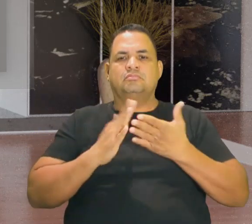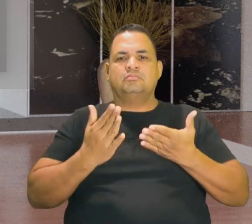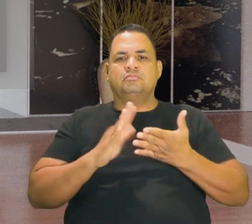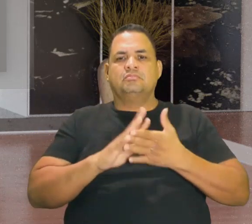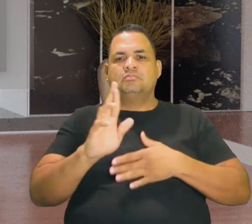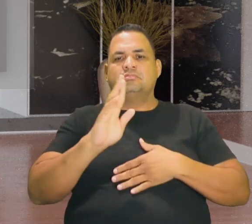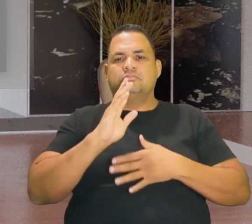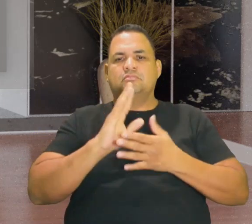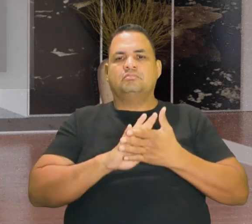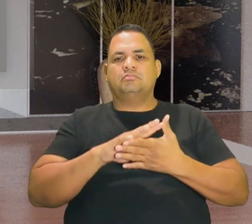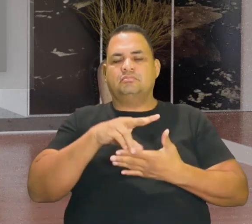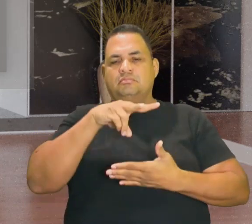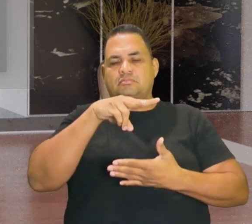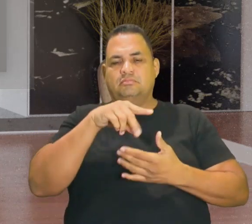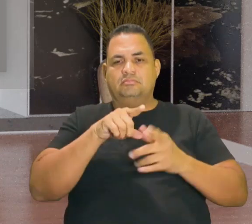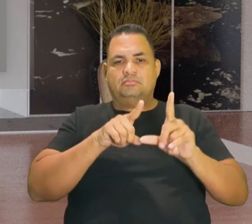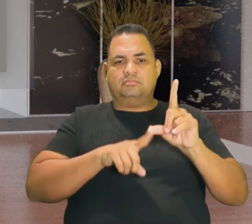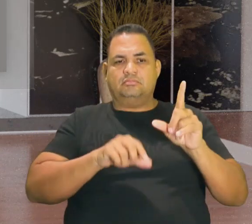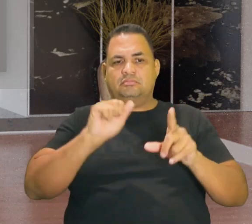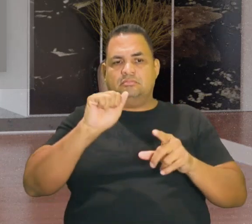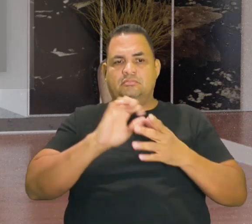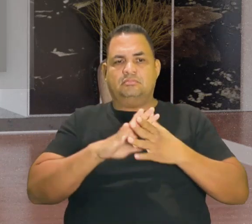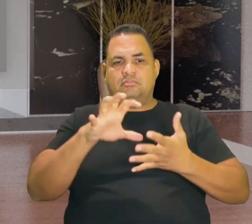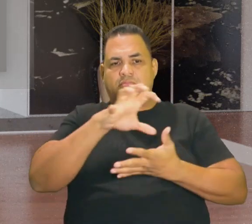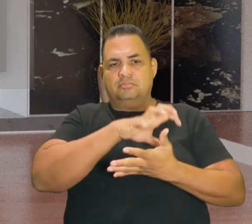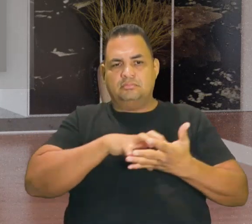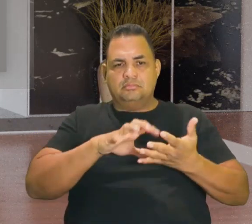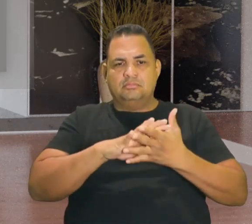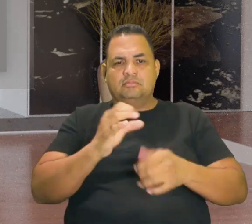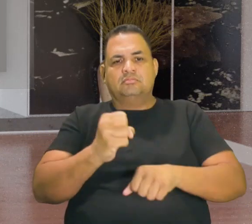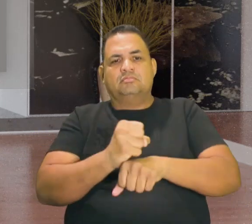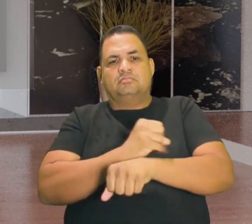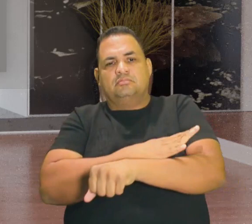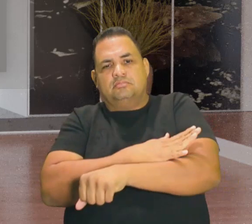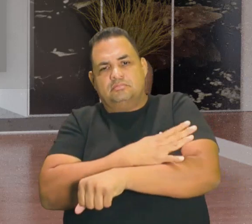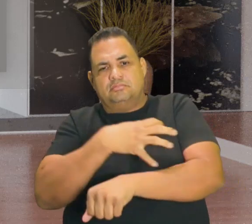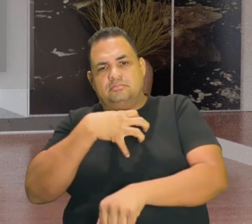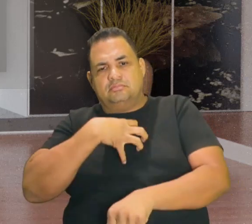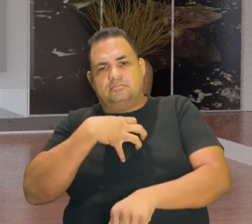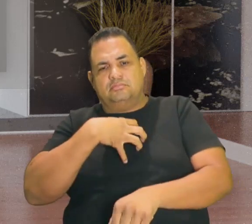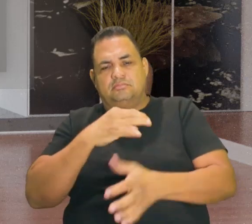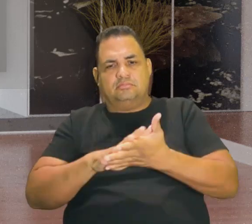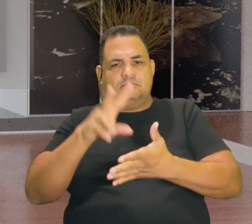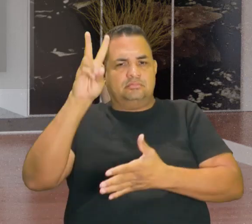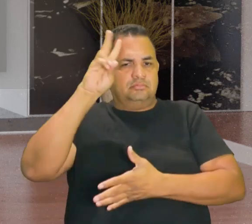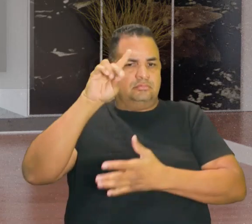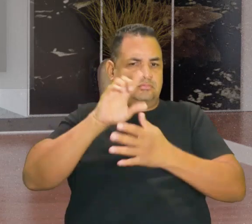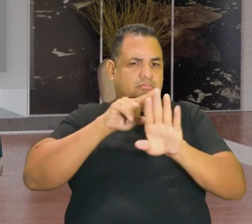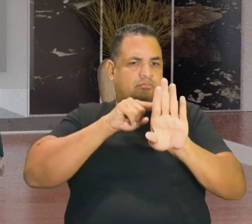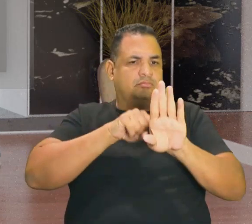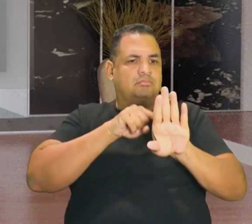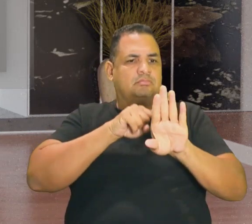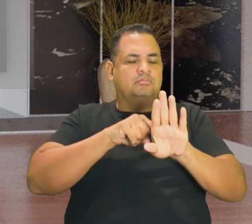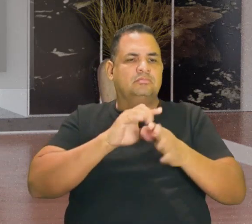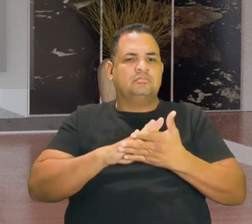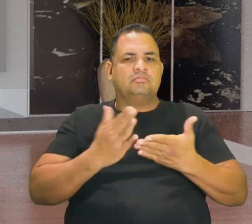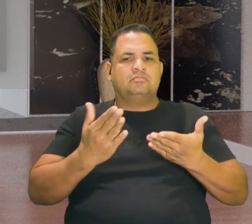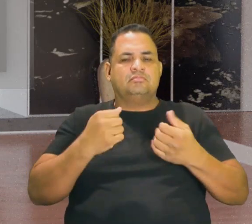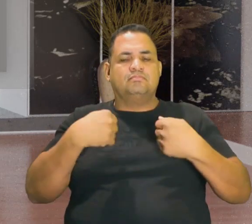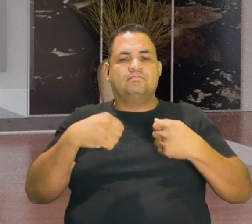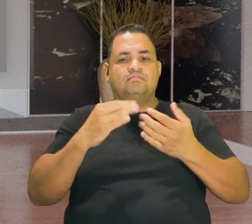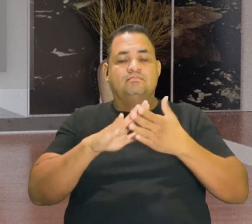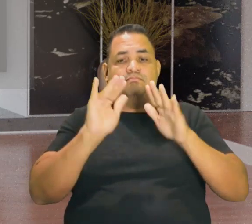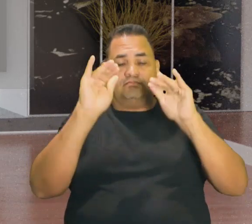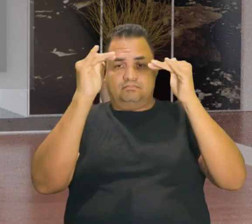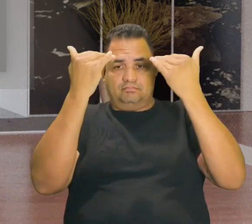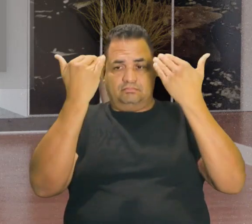então a resposta ali foi letra e manifestações afetivas é histórica e ideológica Olha aí então você